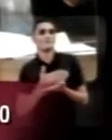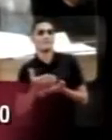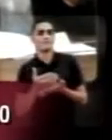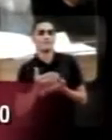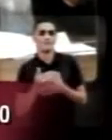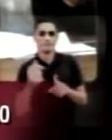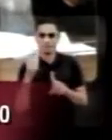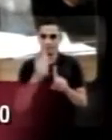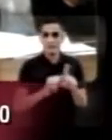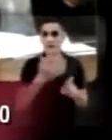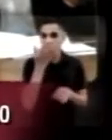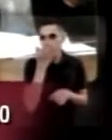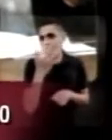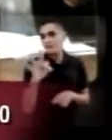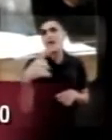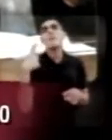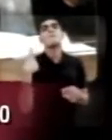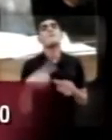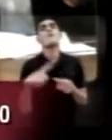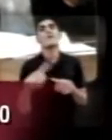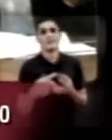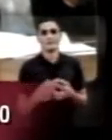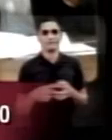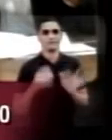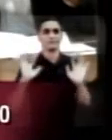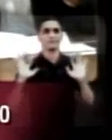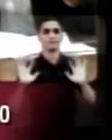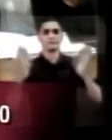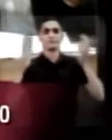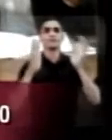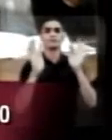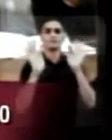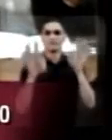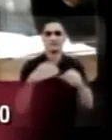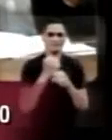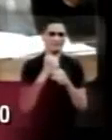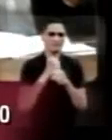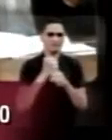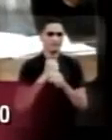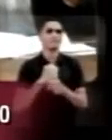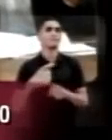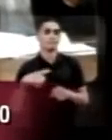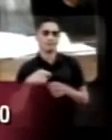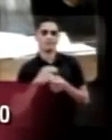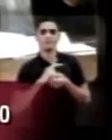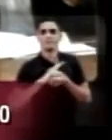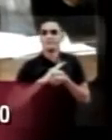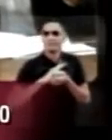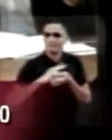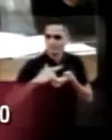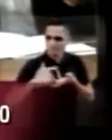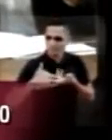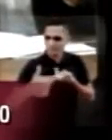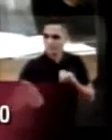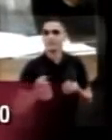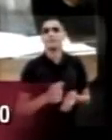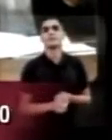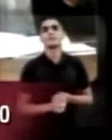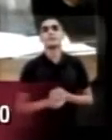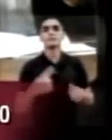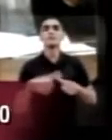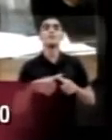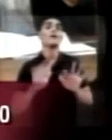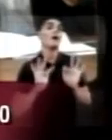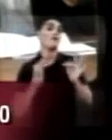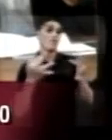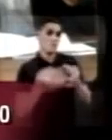isso? Festas de finais de ano. Festa de finais de ano, as famílias